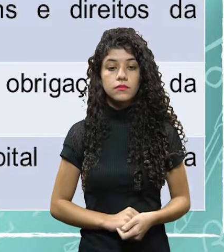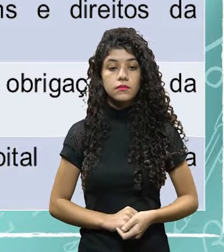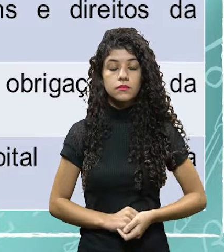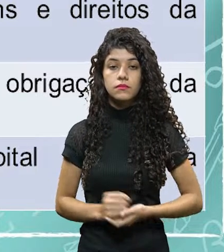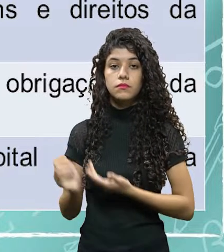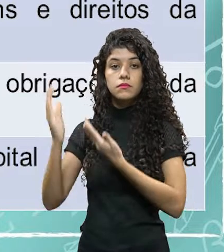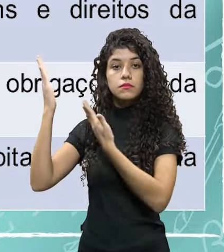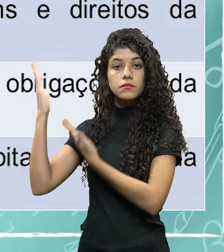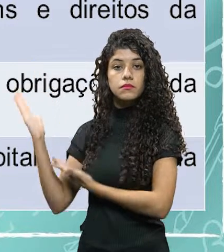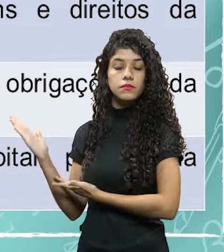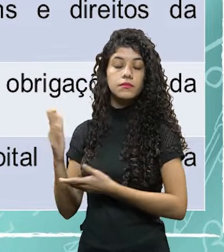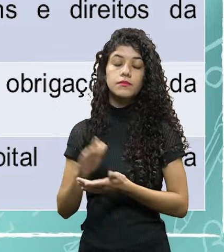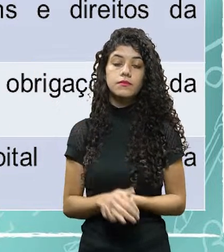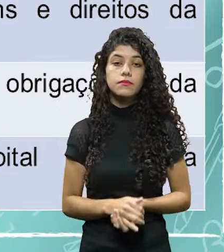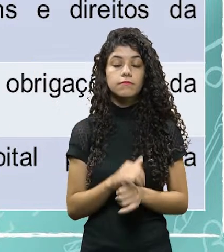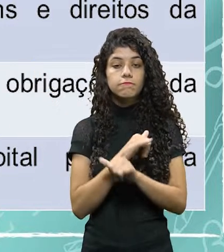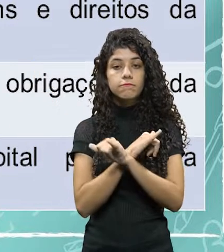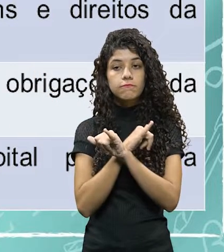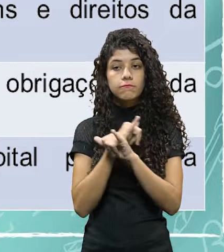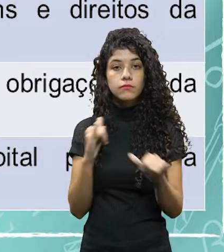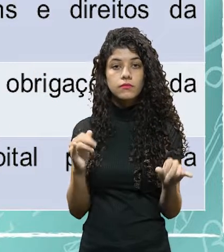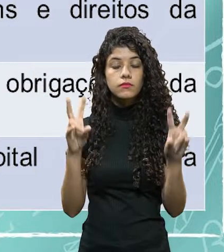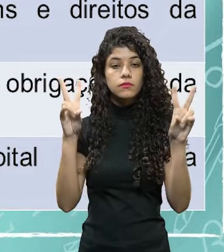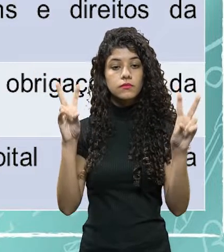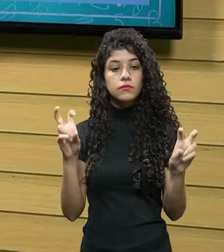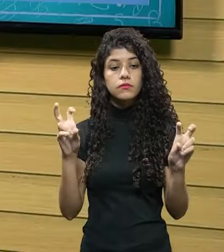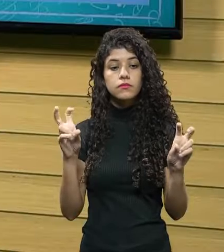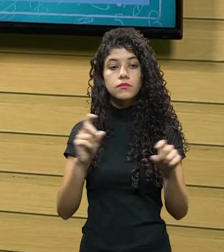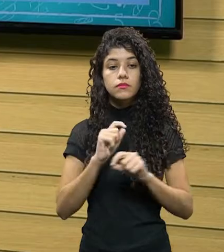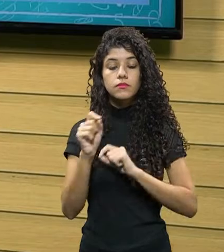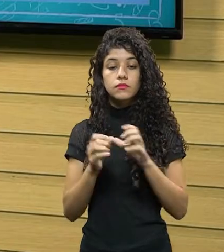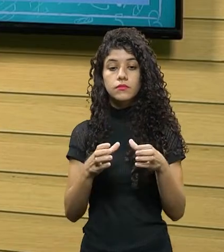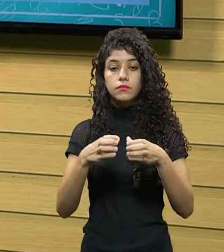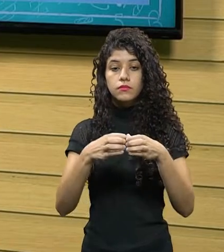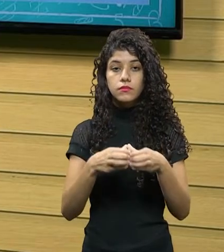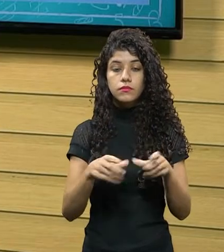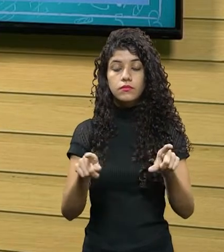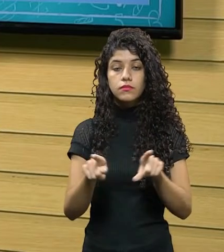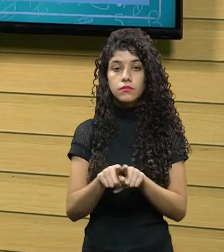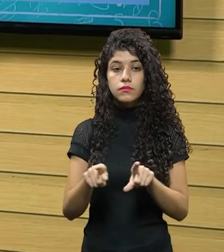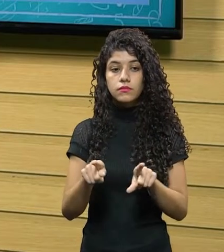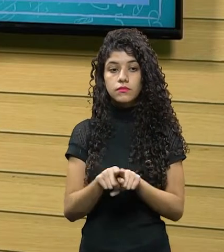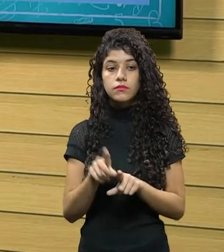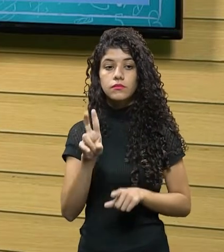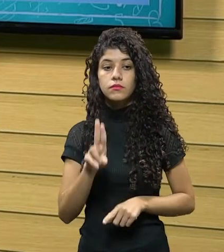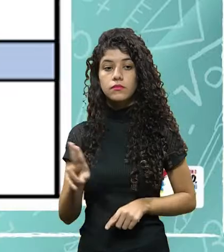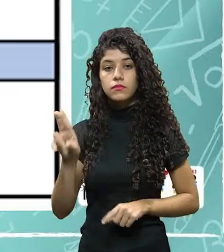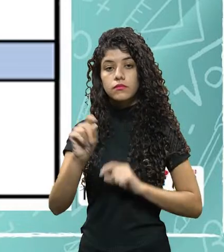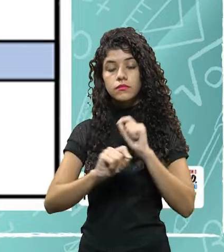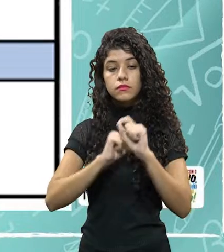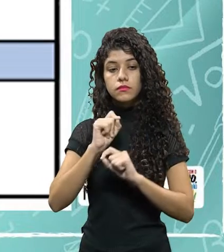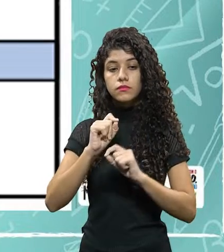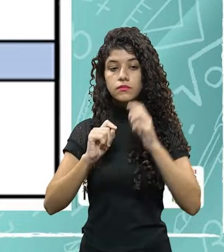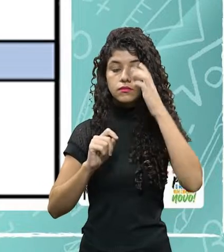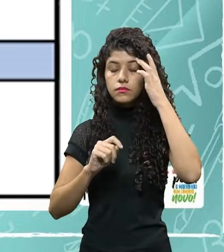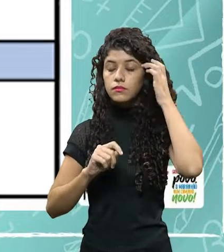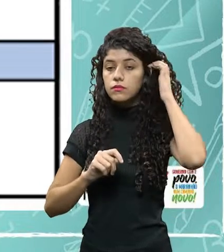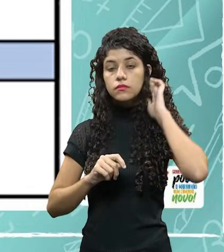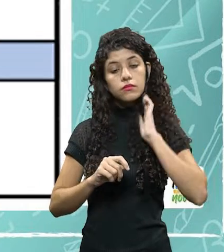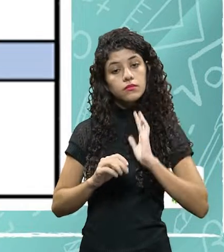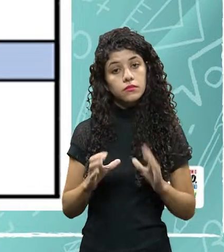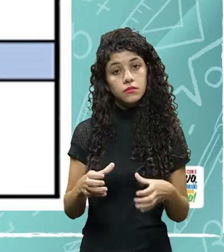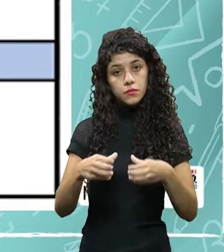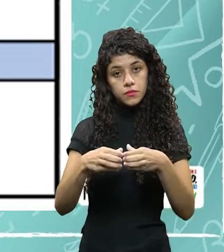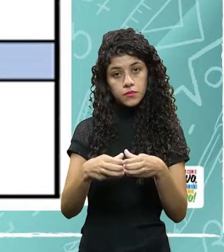aqui, vamos estar evidenciando referência do grupo, a origem e aplicação e o que é. Então, o grupo do